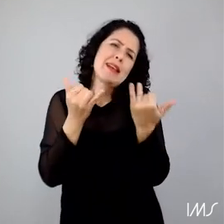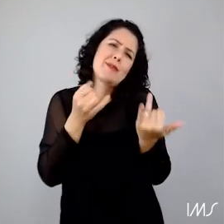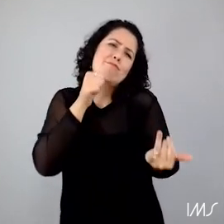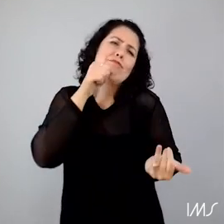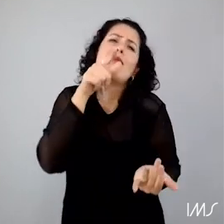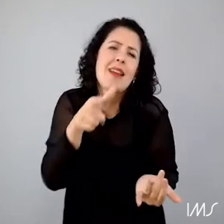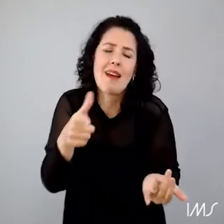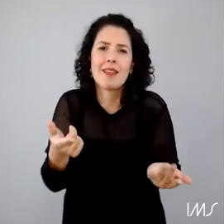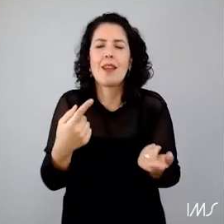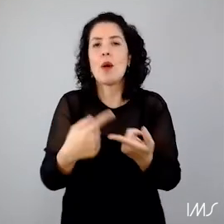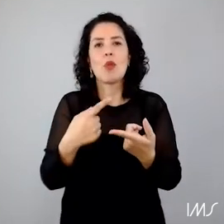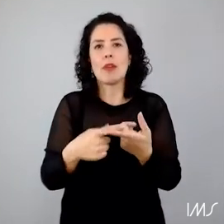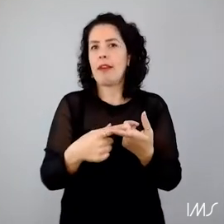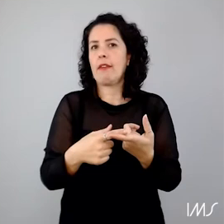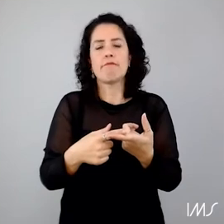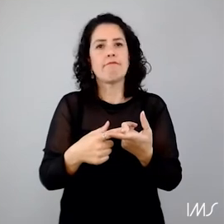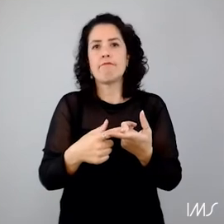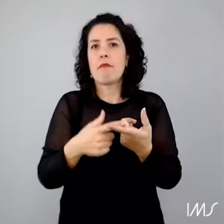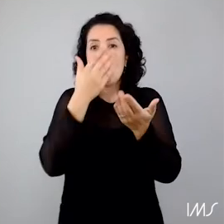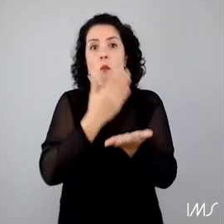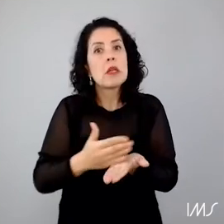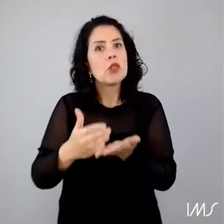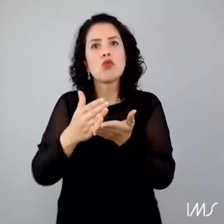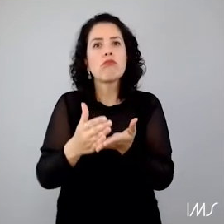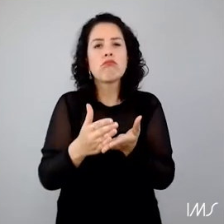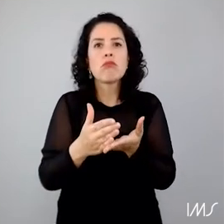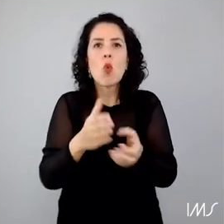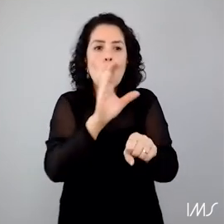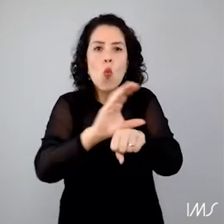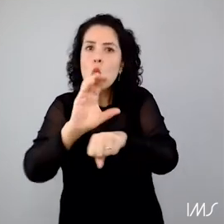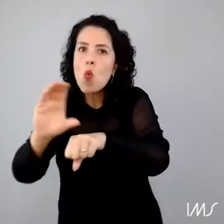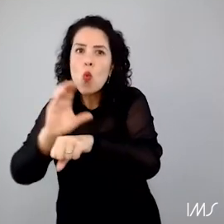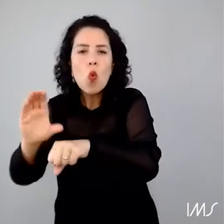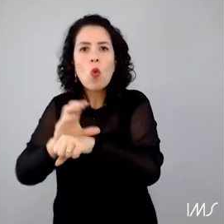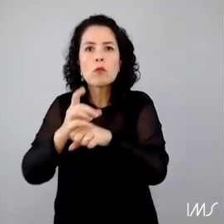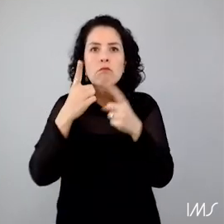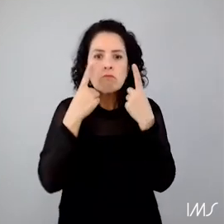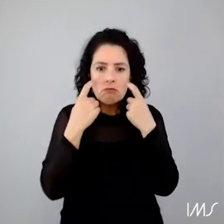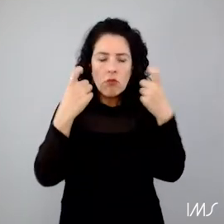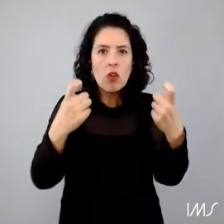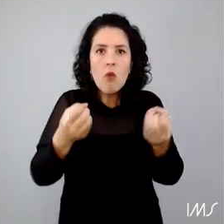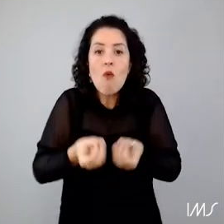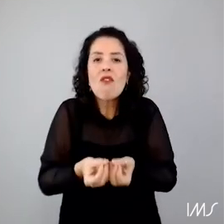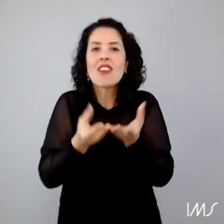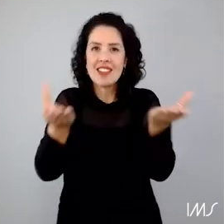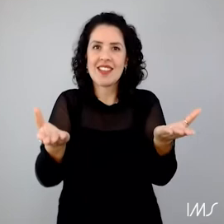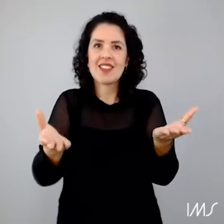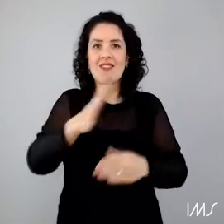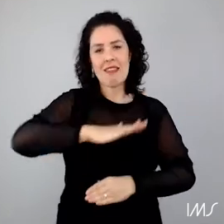uma proliferação muito grande, exponencial, de interesse, de cursos e cadeiras sendo oferecidas no âmbito